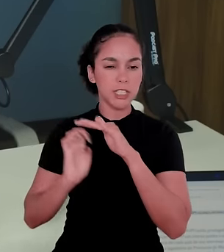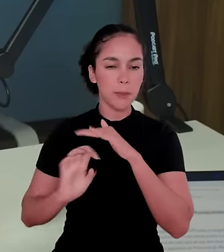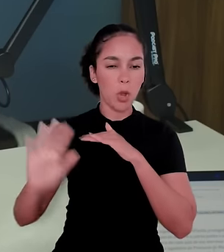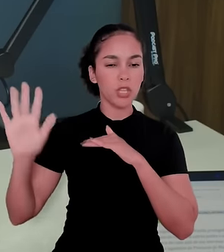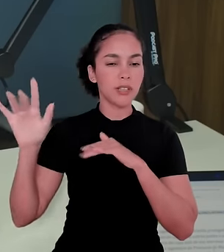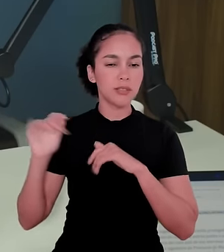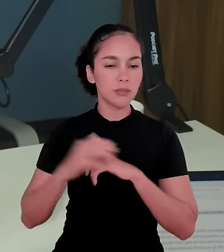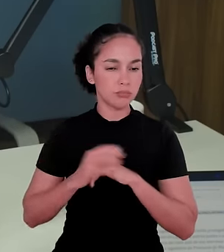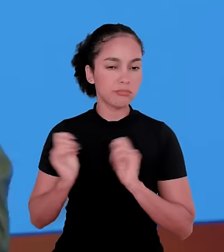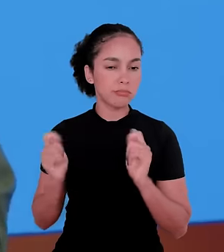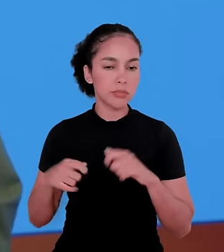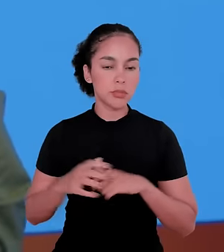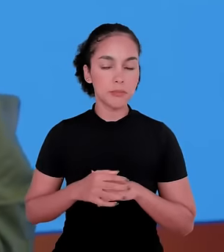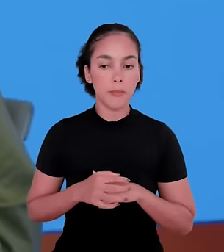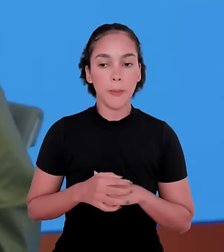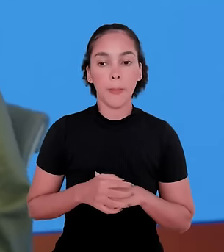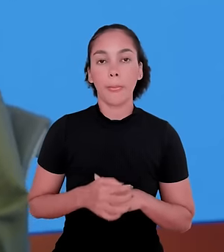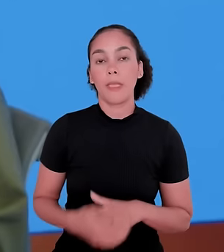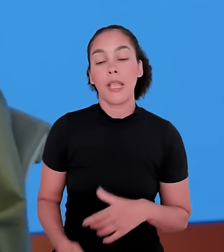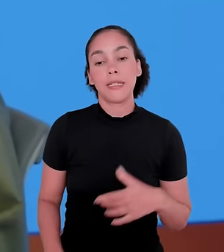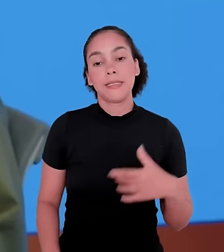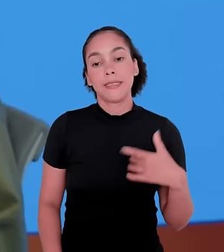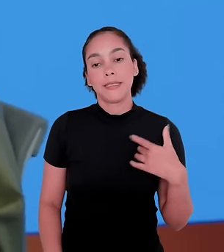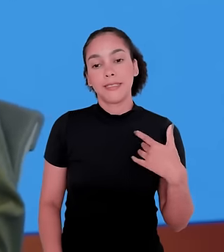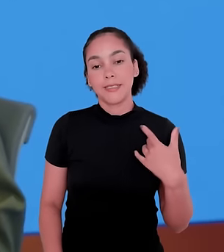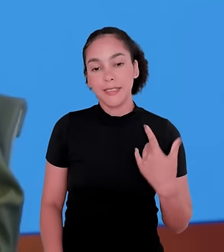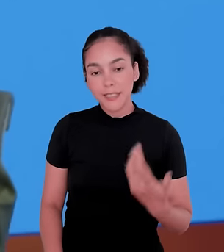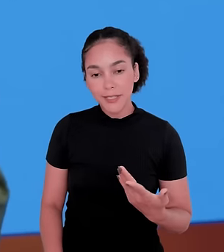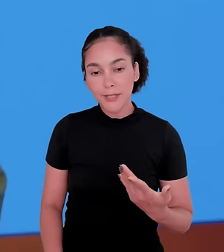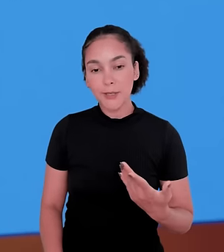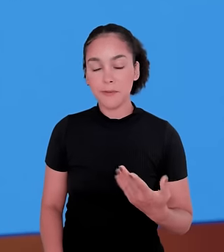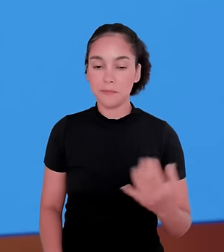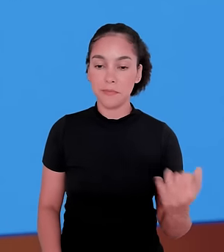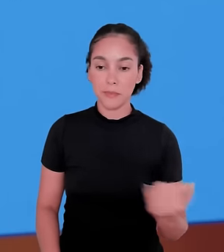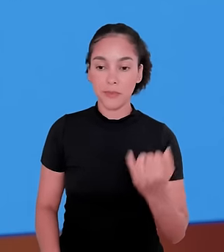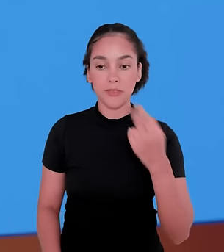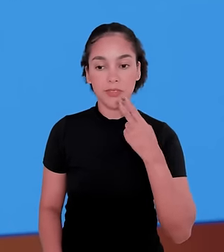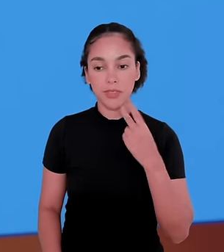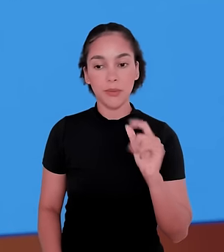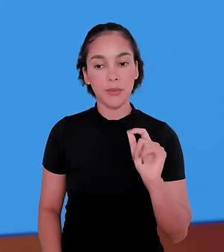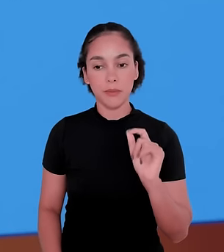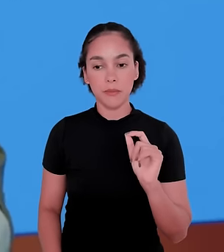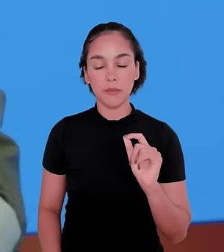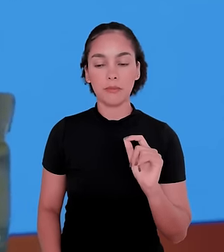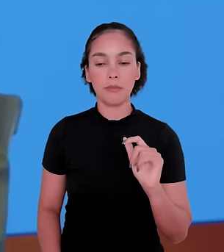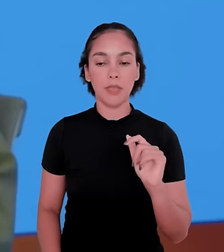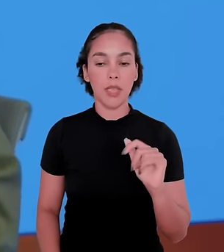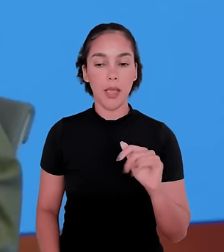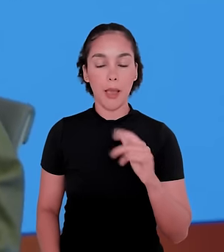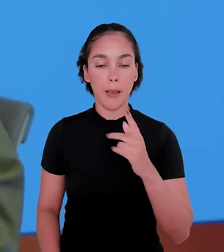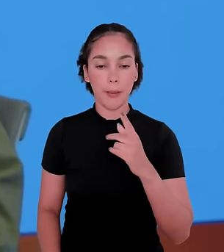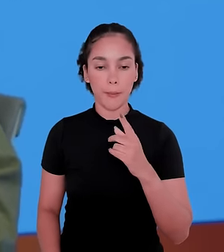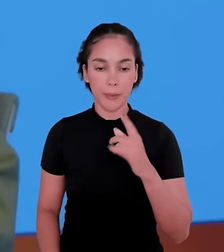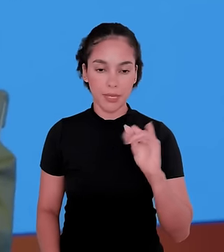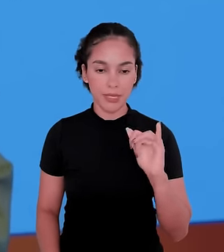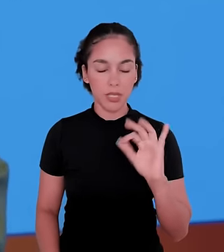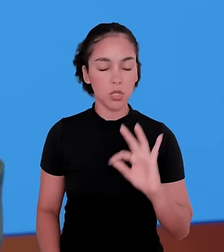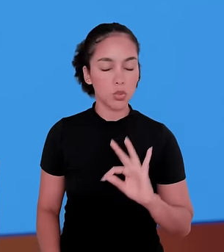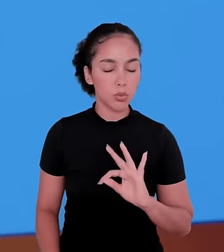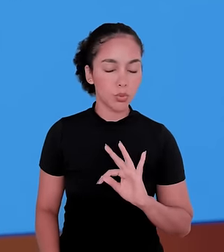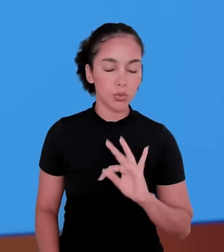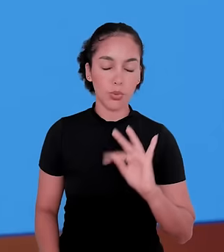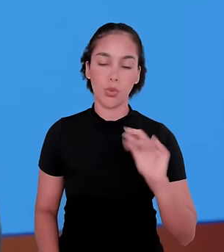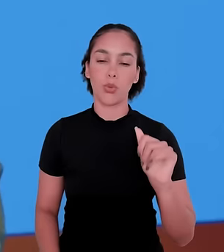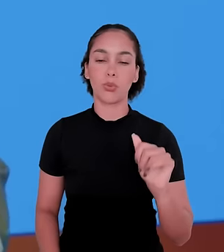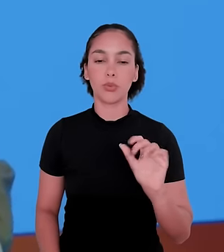is Sim vamos lá eh acho que é bom ressaltar aqui né A questão dos ativos de pii ele todos eles